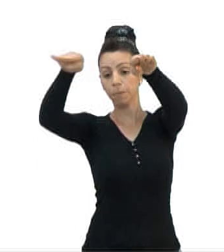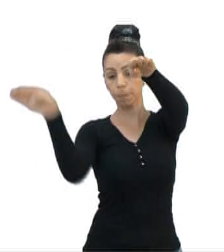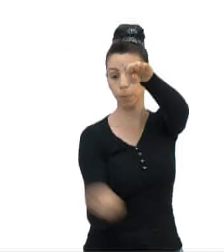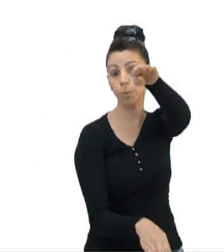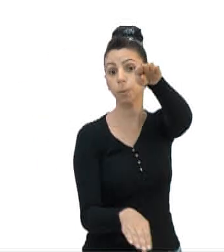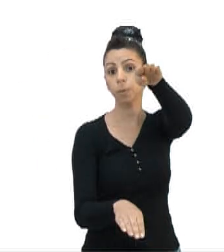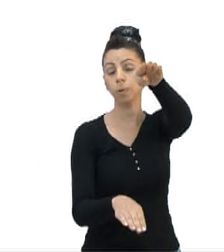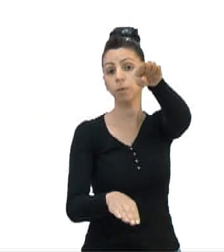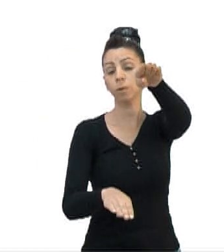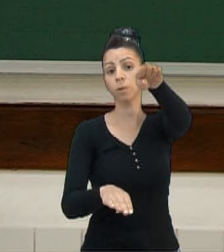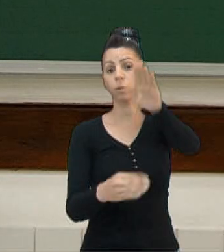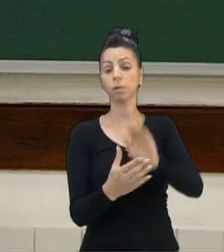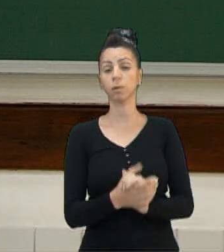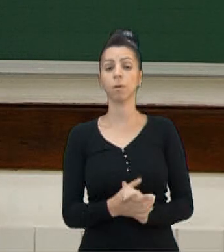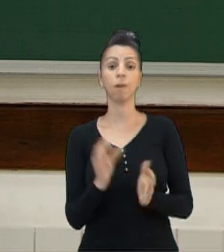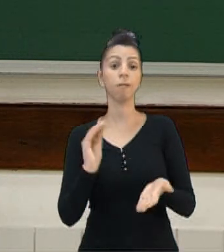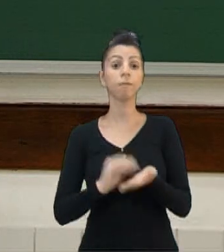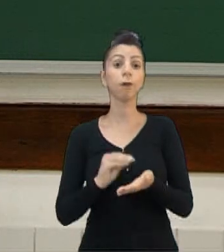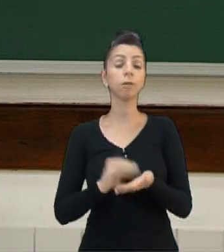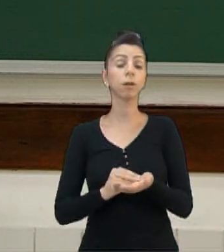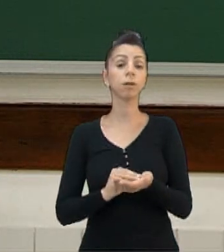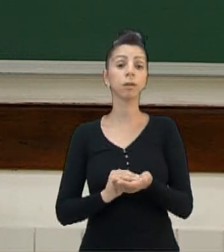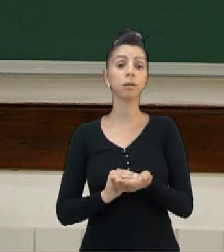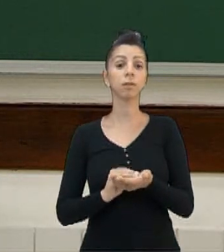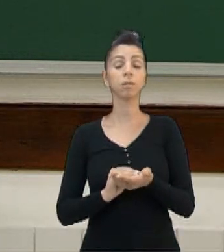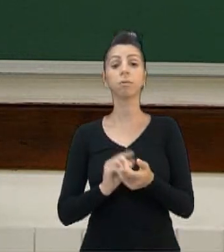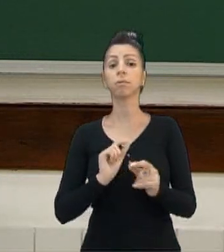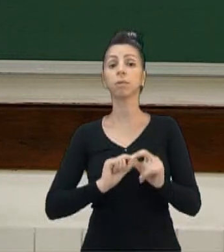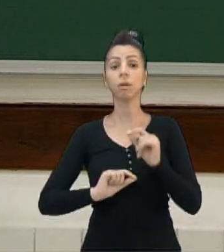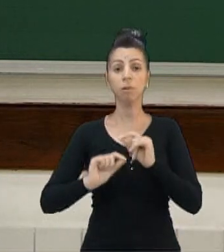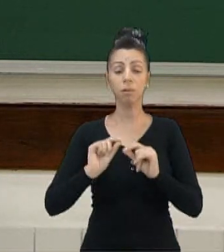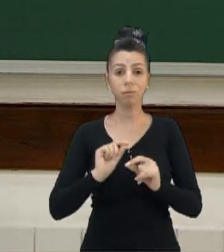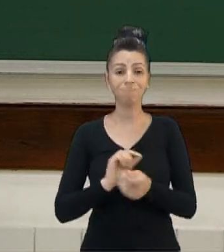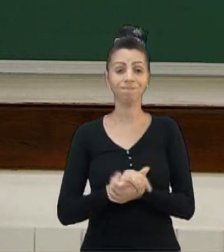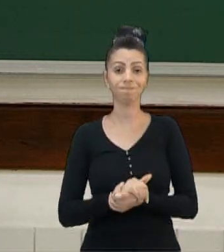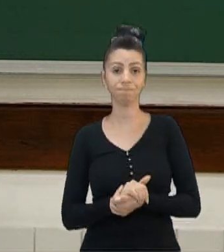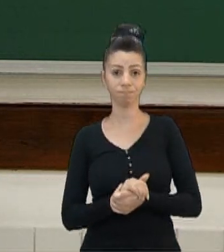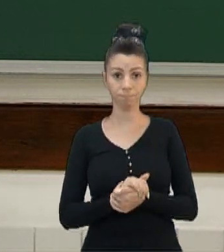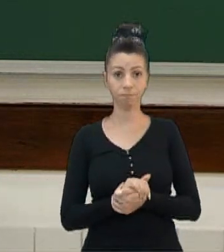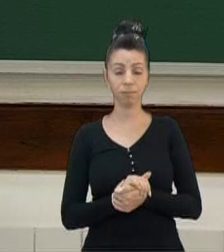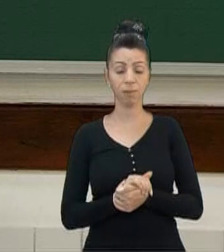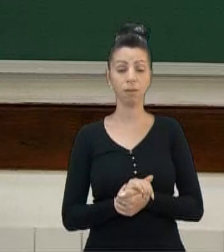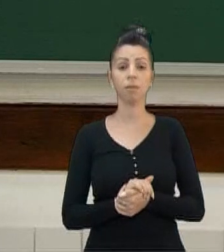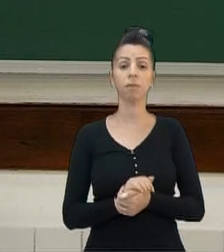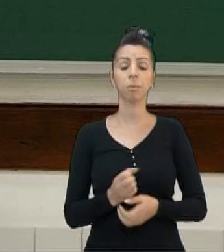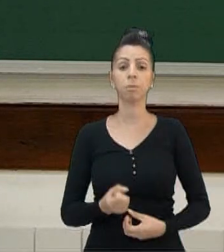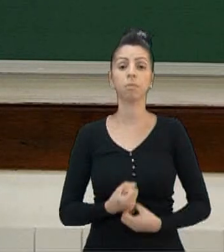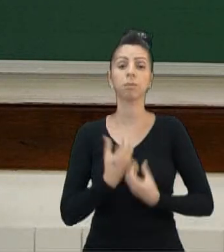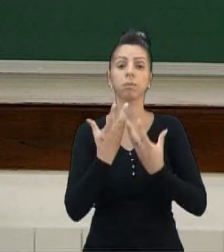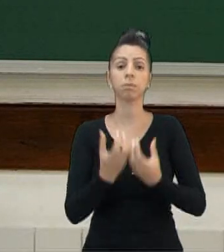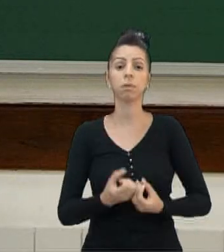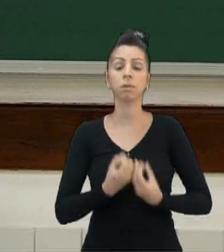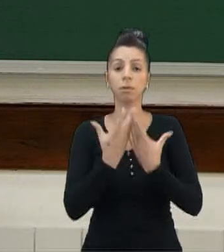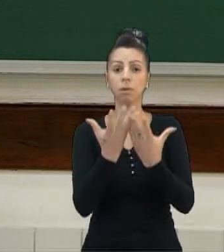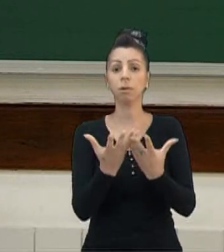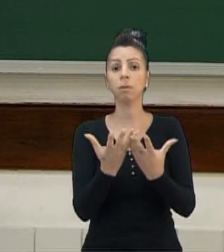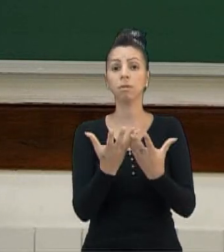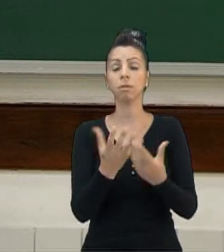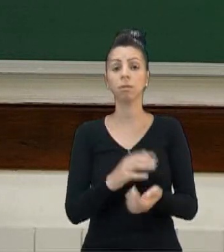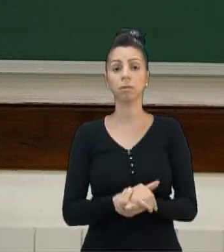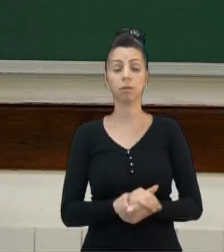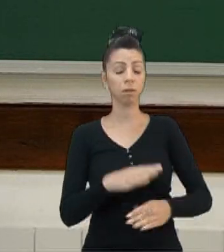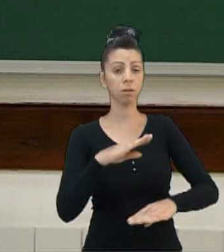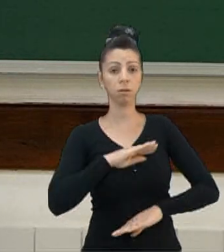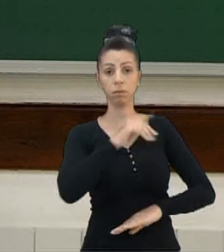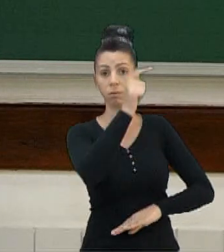naquela situação. Né? Vejam o trabalho do poeta para expressar esse lugar poético e essa